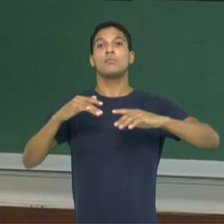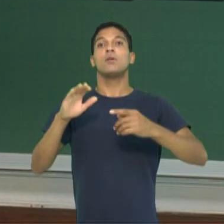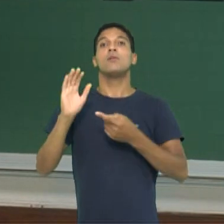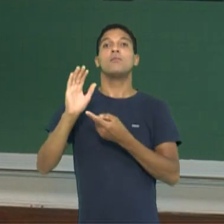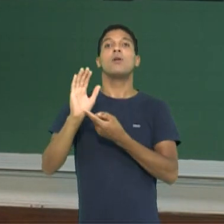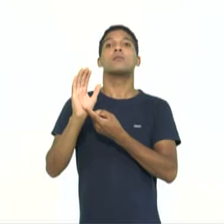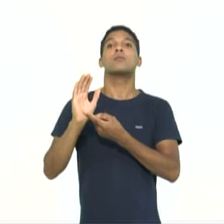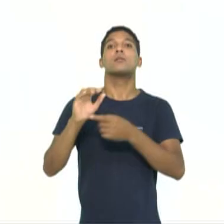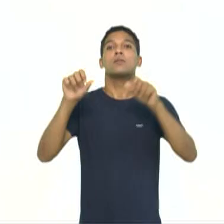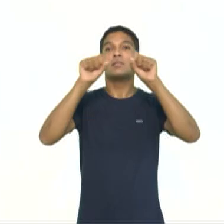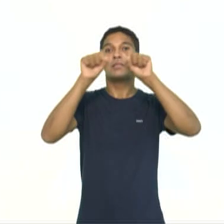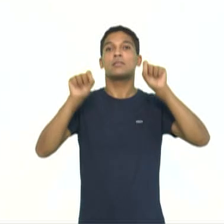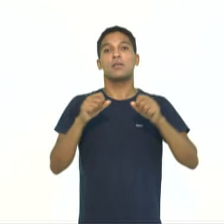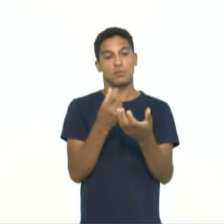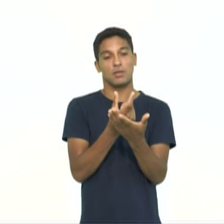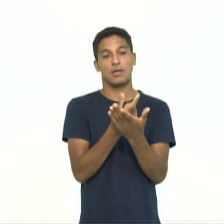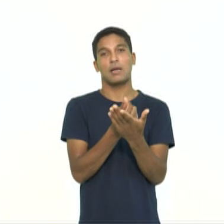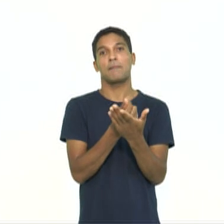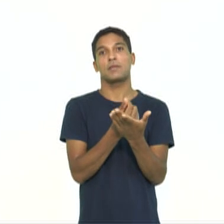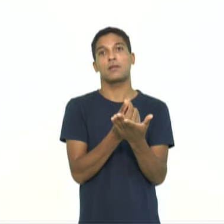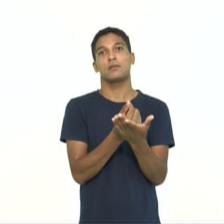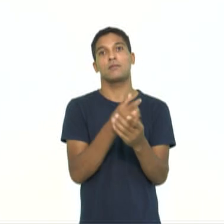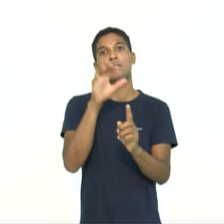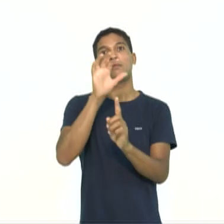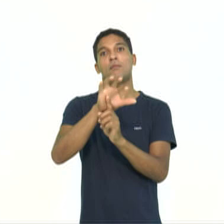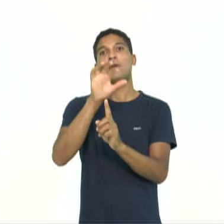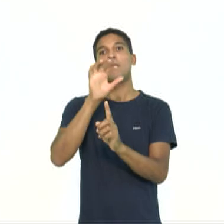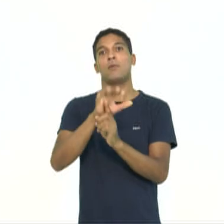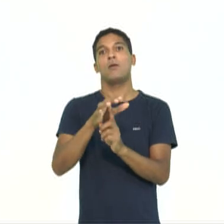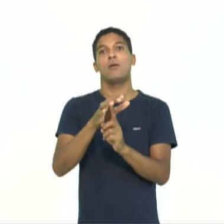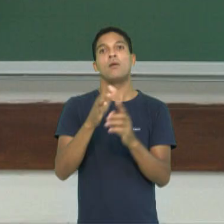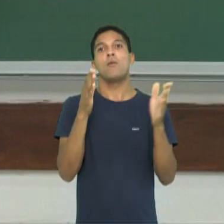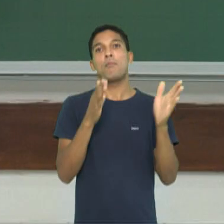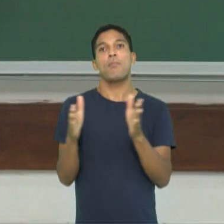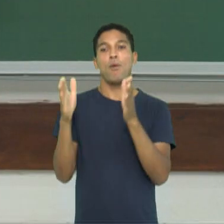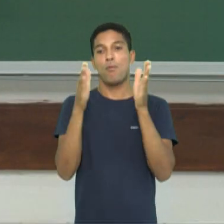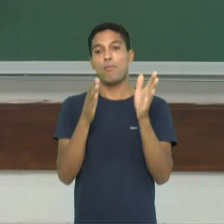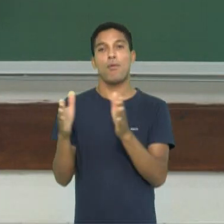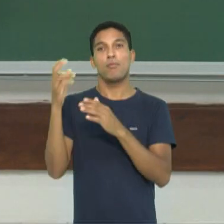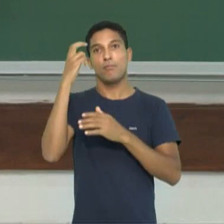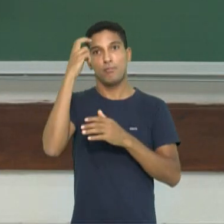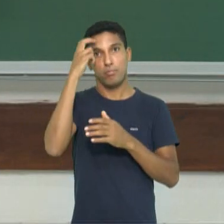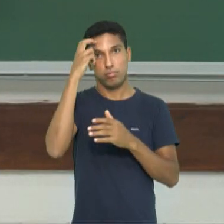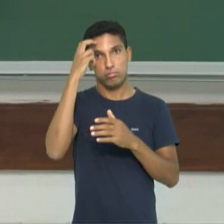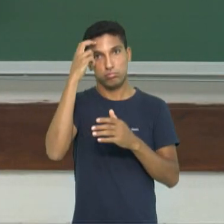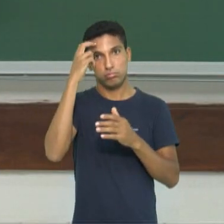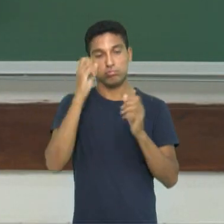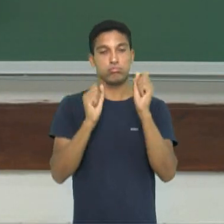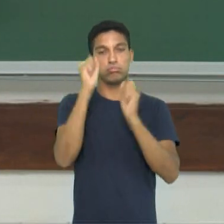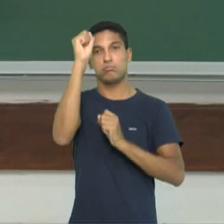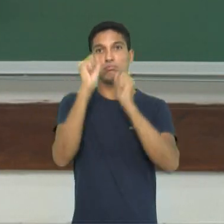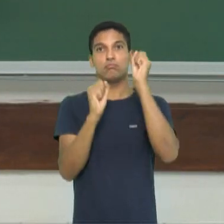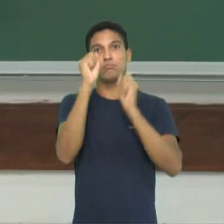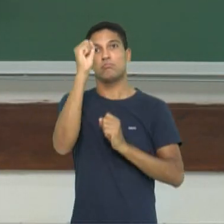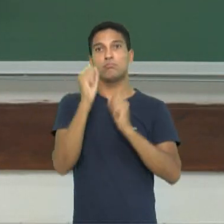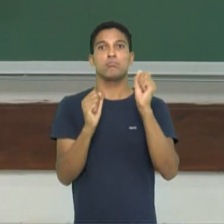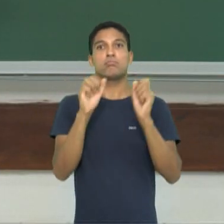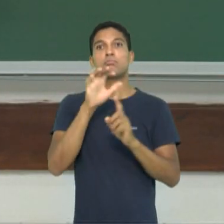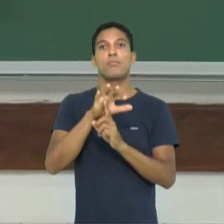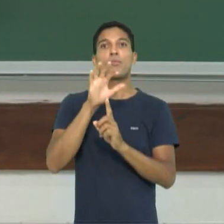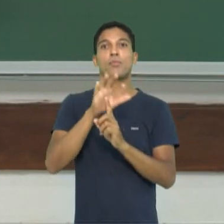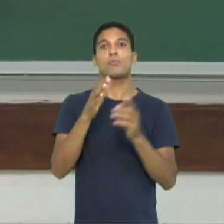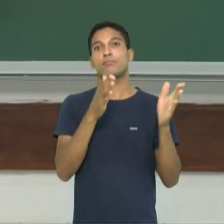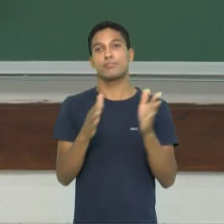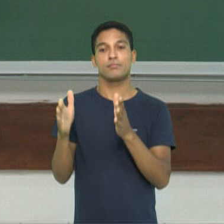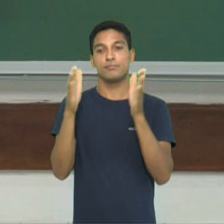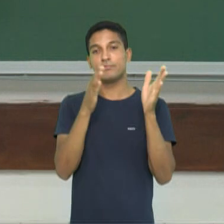é, se você marcou a alternativa A e disse que ela é verdadeira, muito bem, acertou em cheio. Foi isso que a gente discutiu nessa